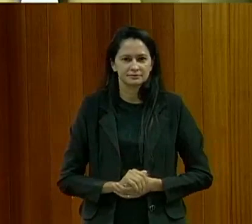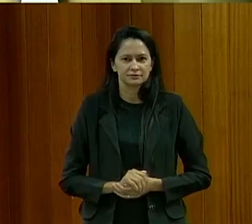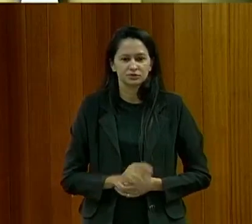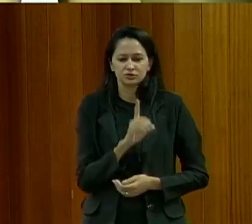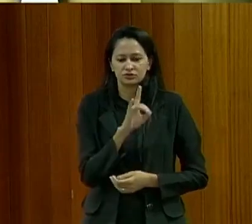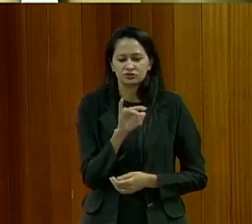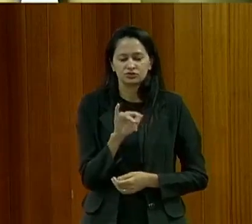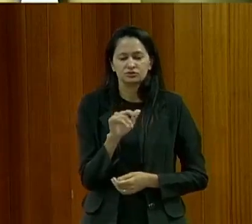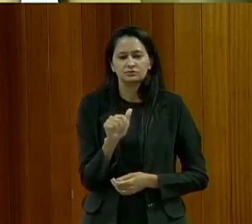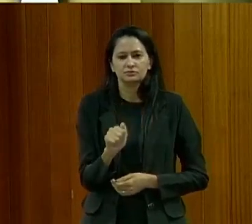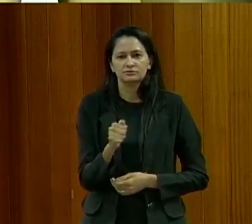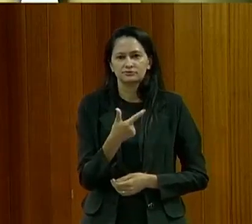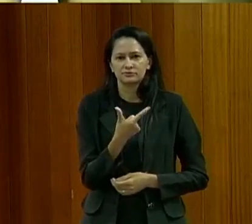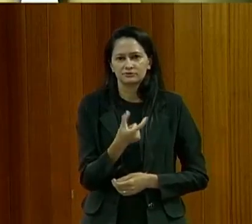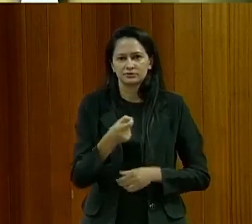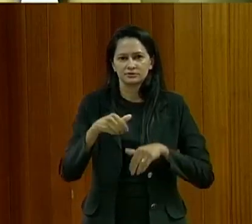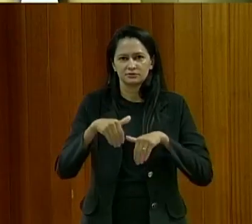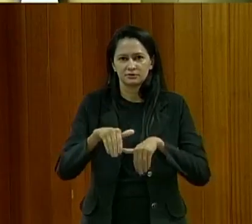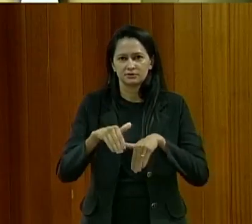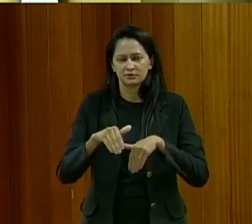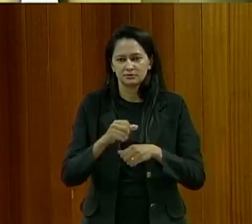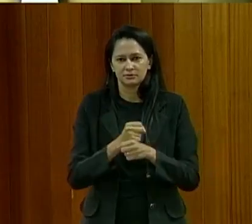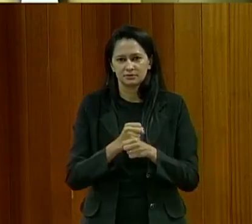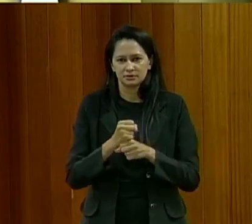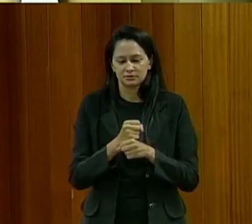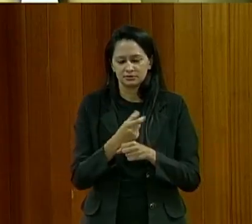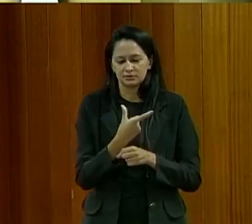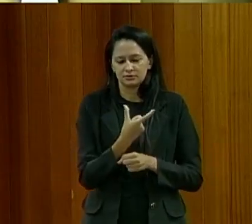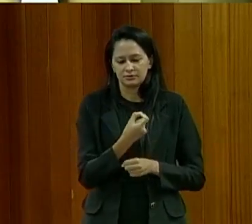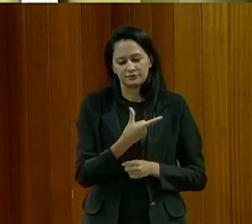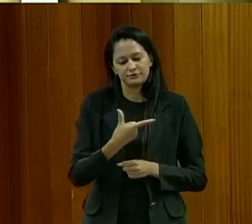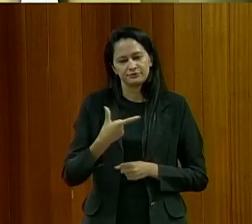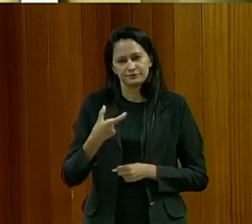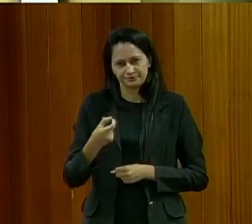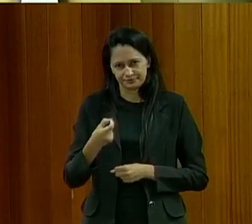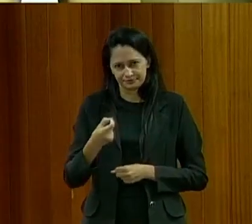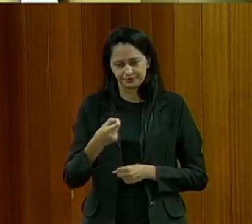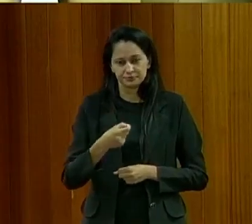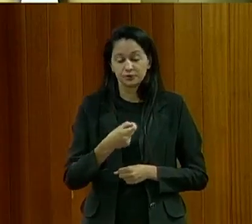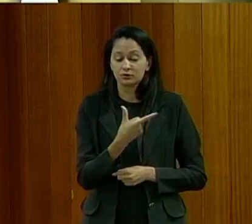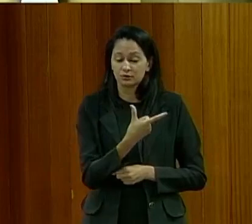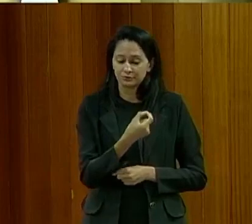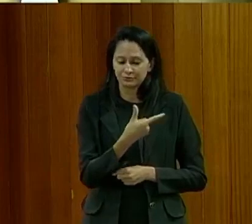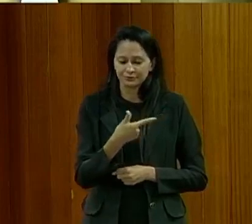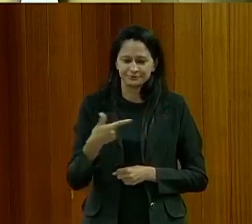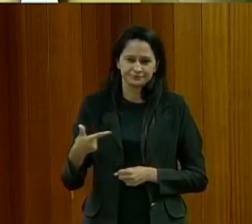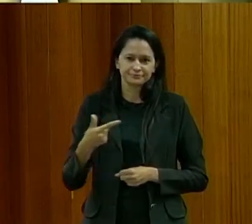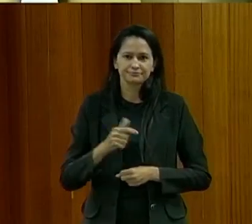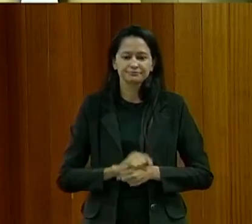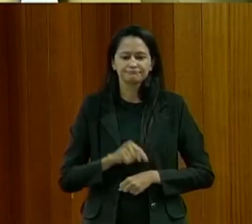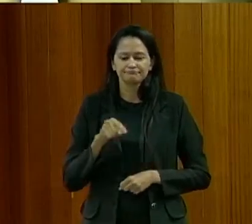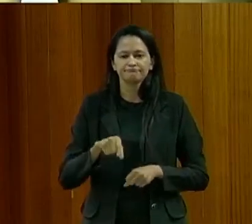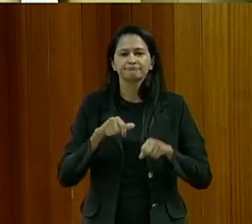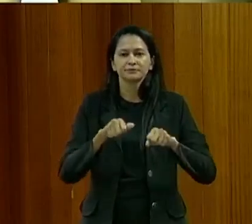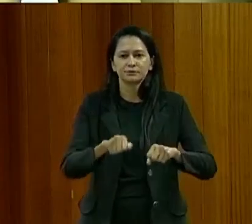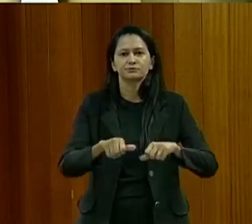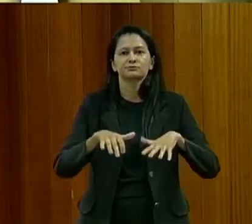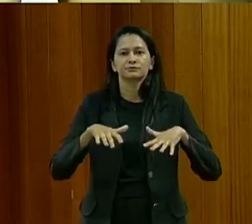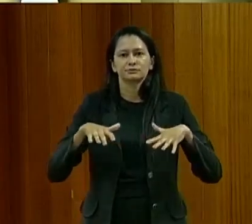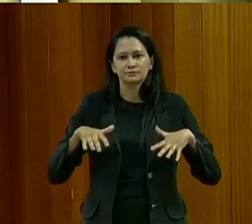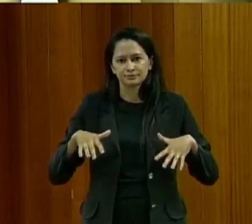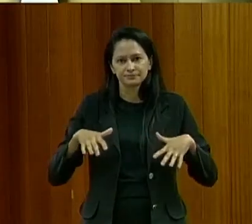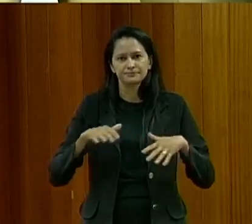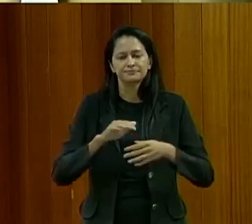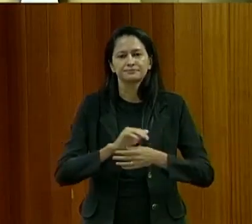do dia 20 de setembro do ano de 2022, no plenário do